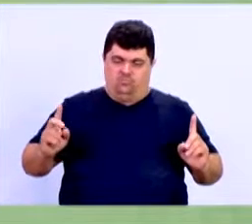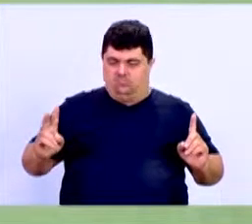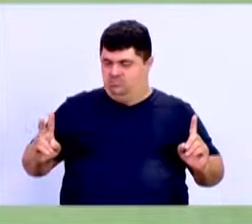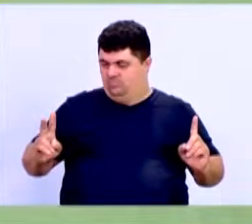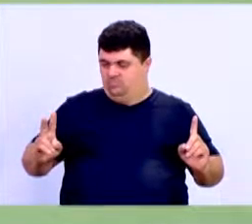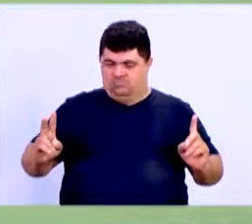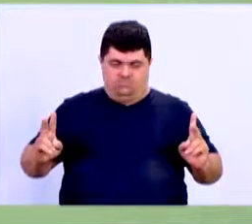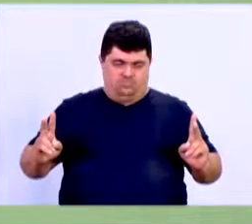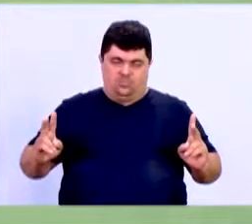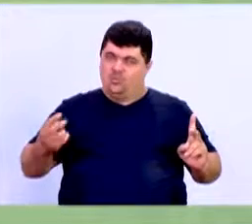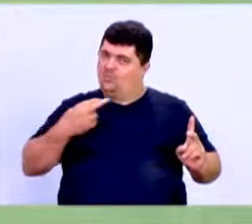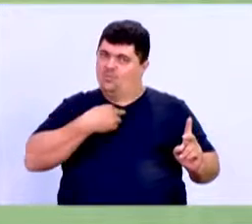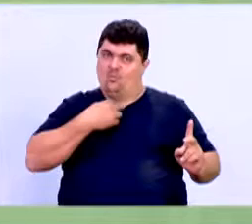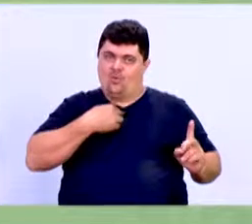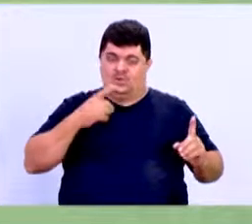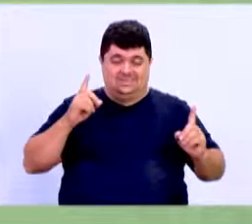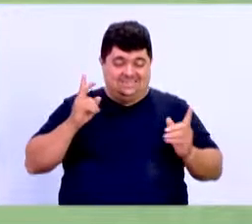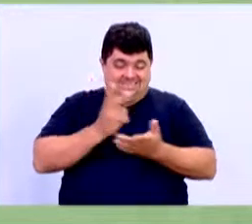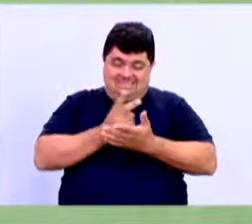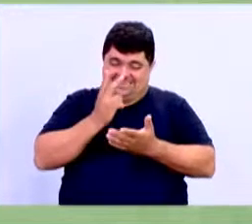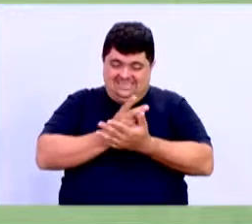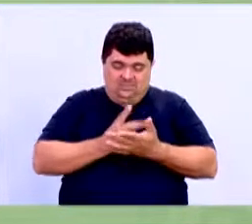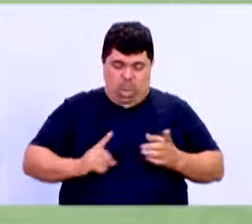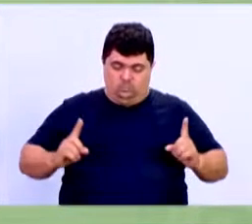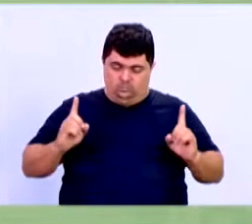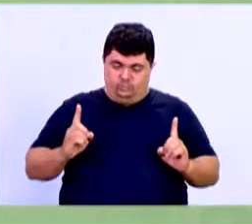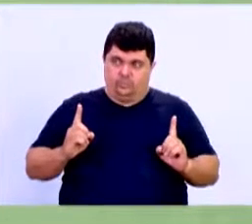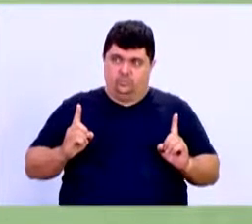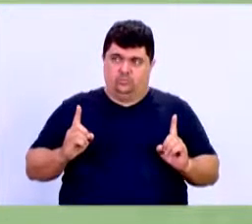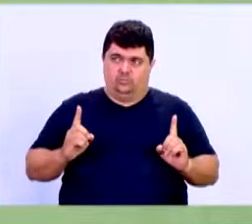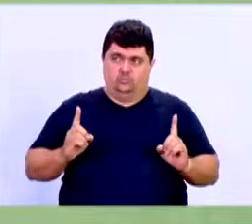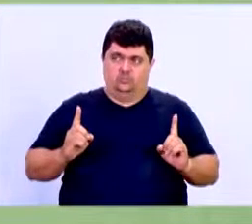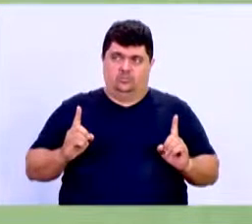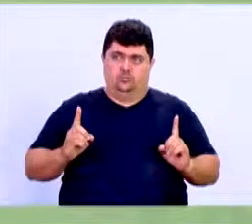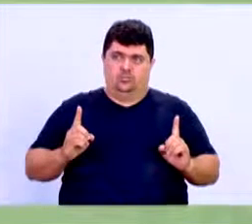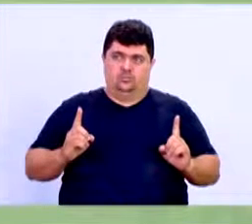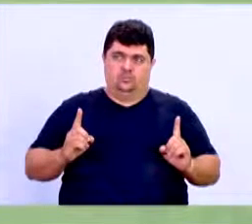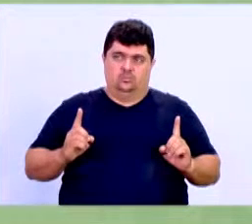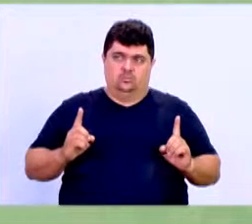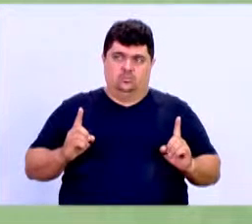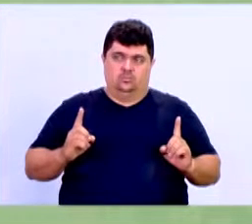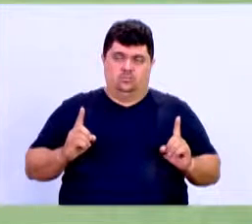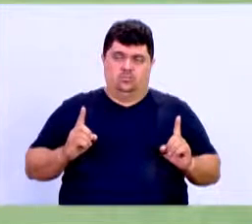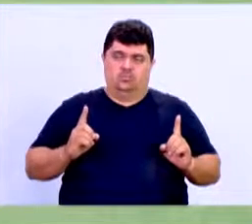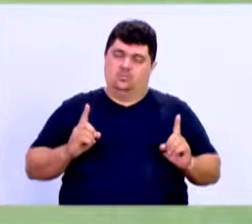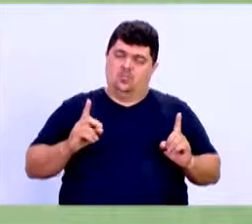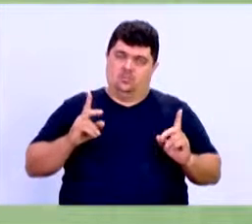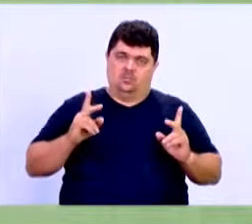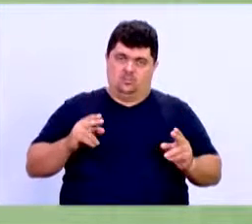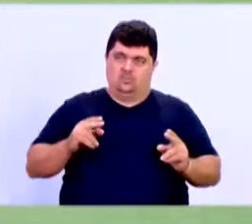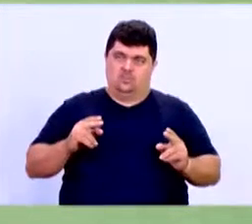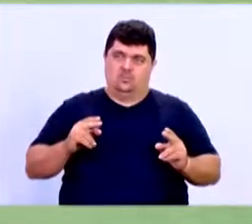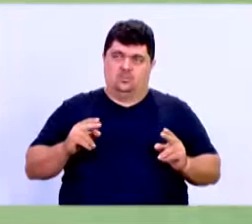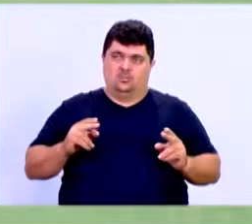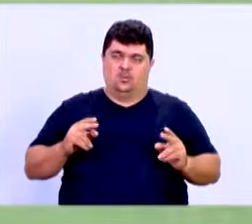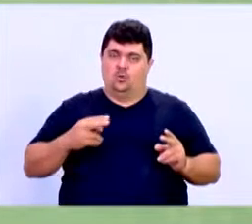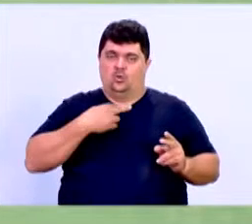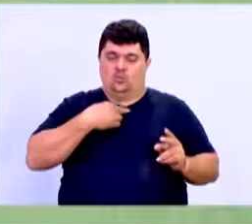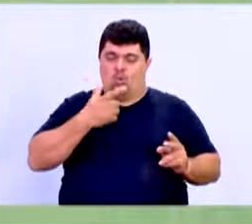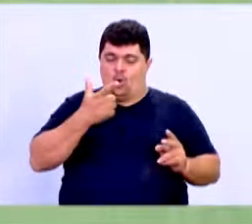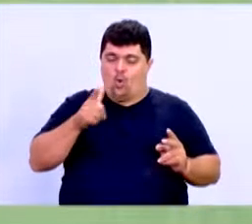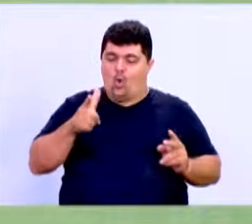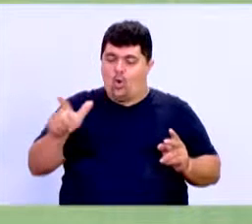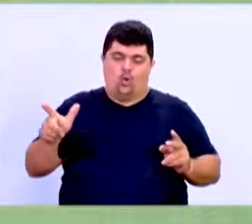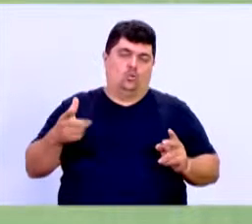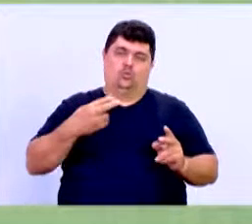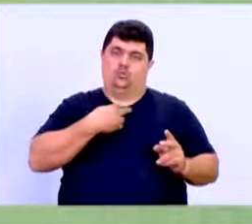cada homem, se relaciona a uma mulher. E uma mulher se relaciona com um